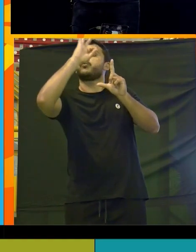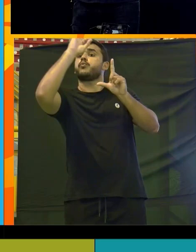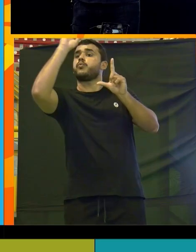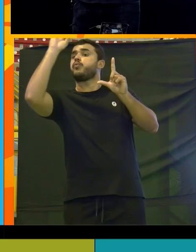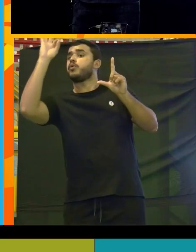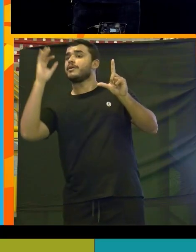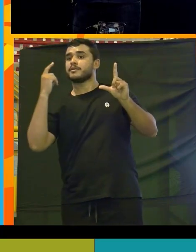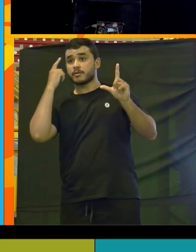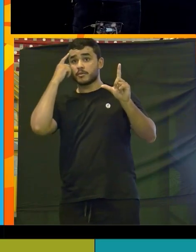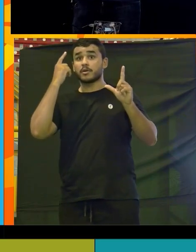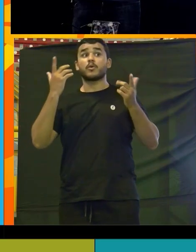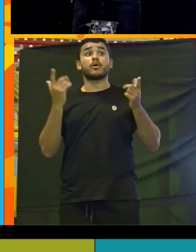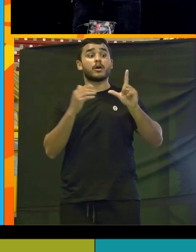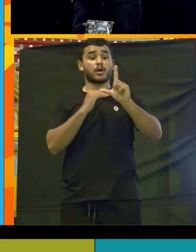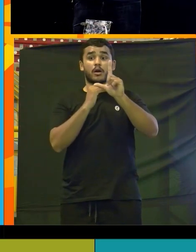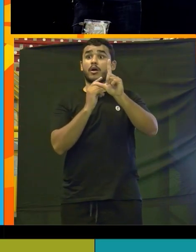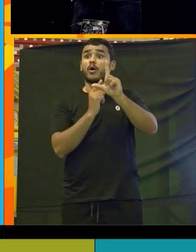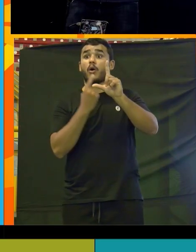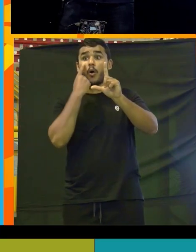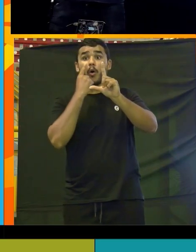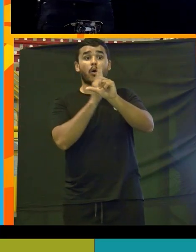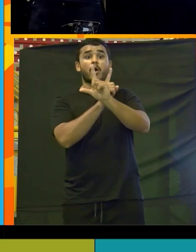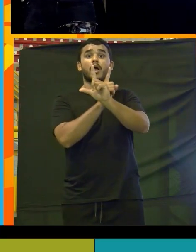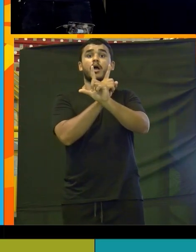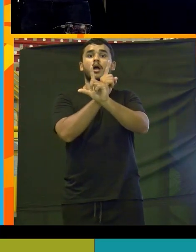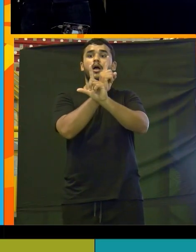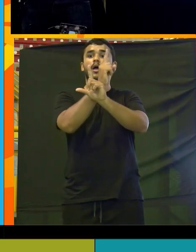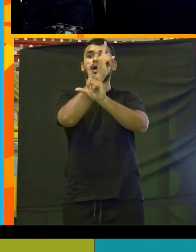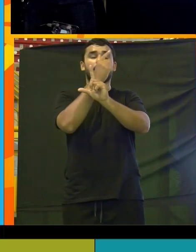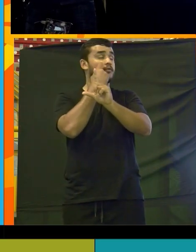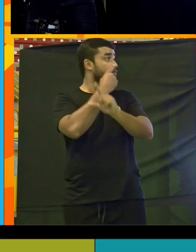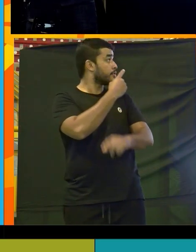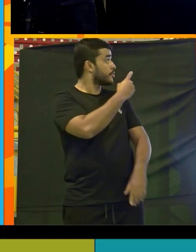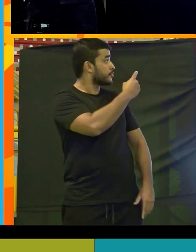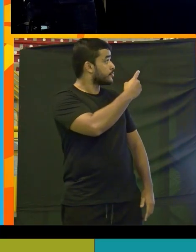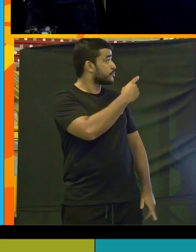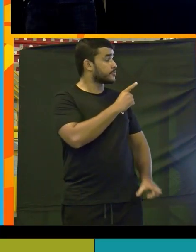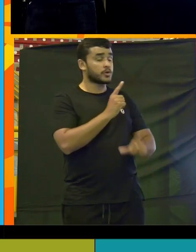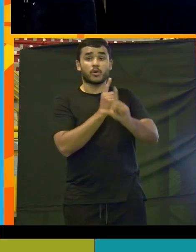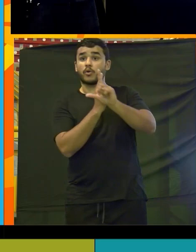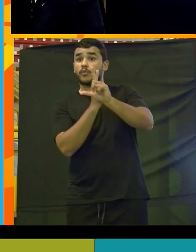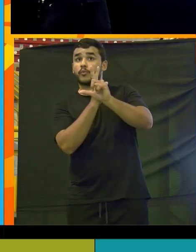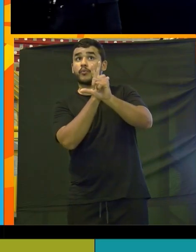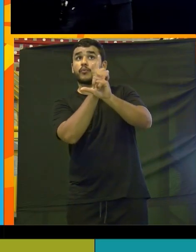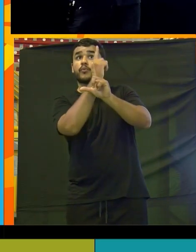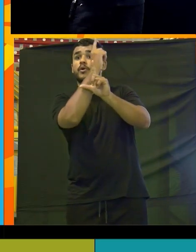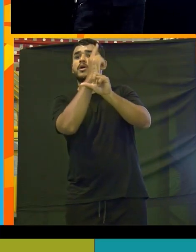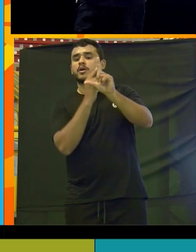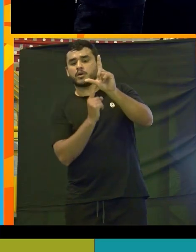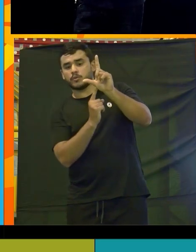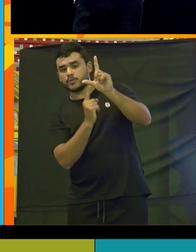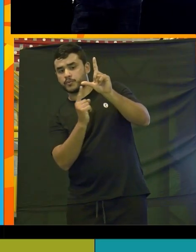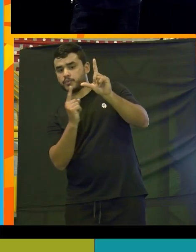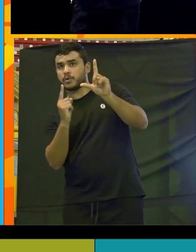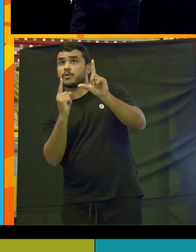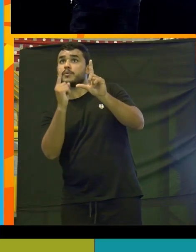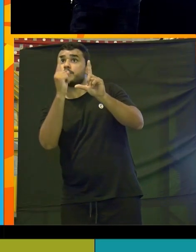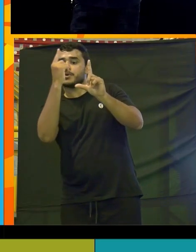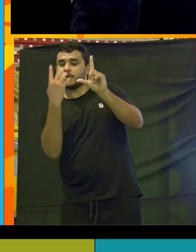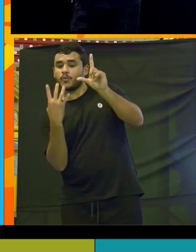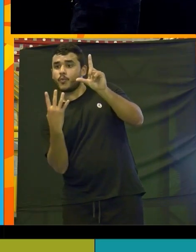instante? 4 segundos. No instante t igual a 4, a velocidade é quanto dele,